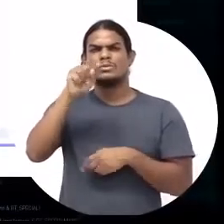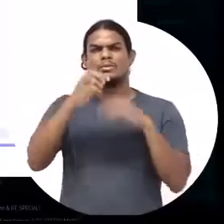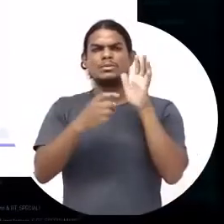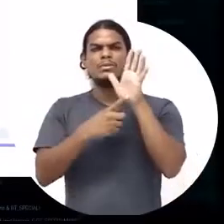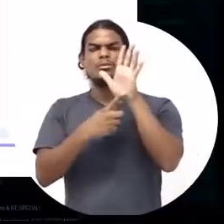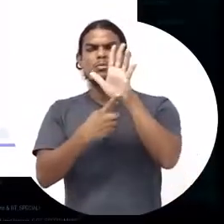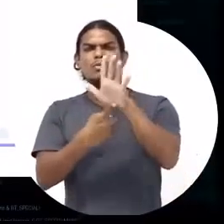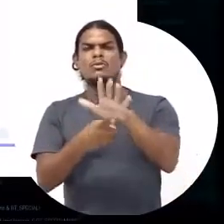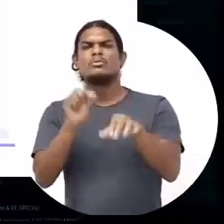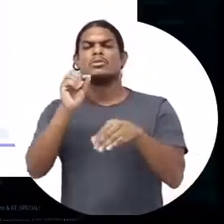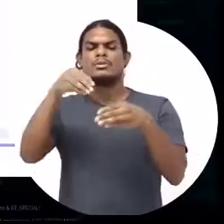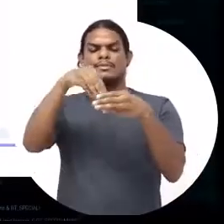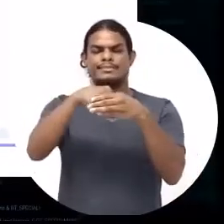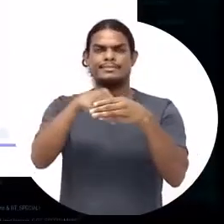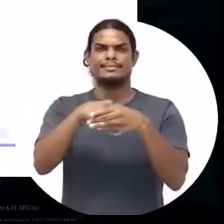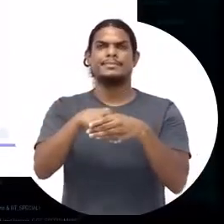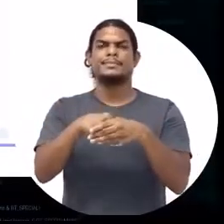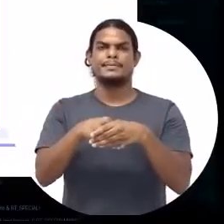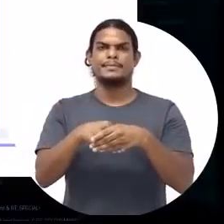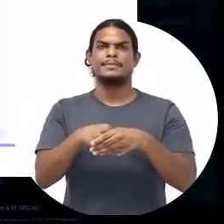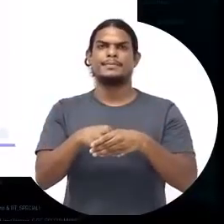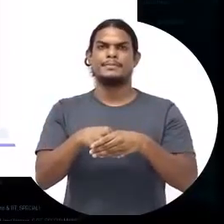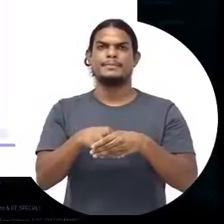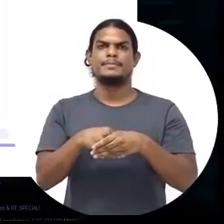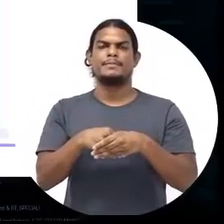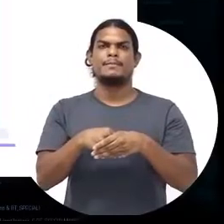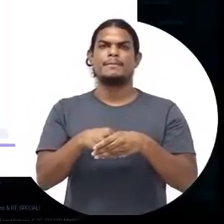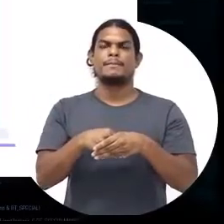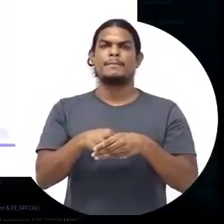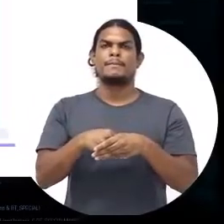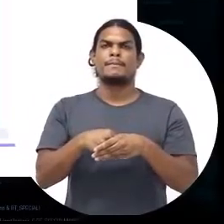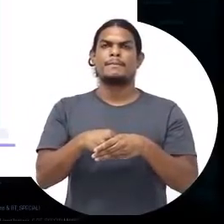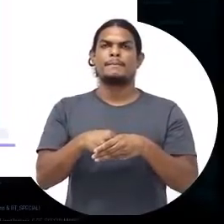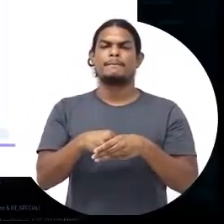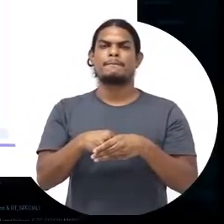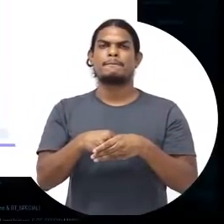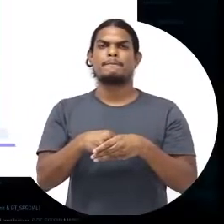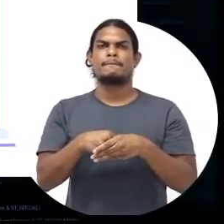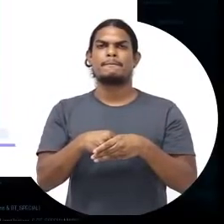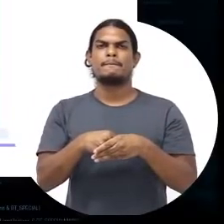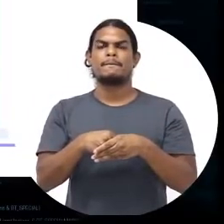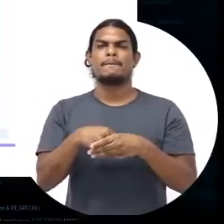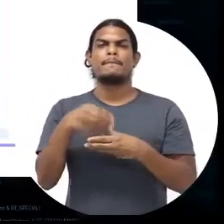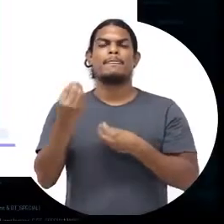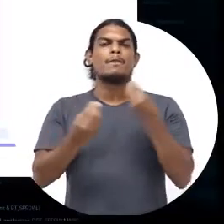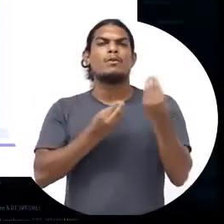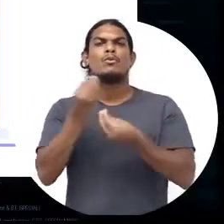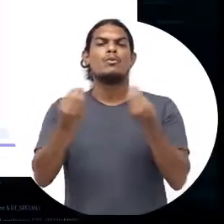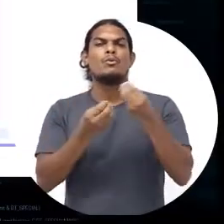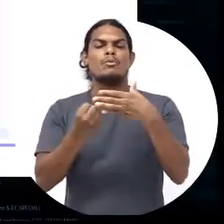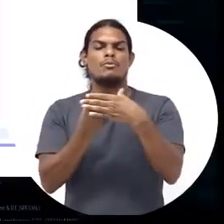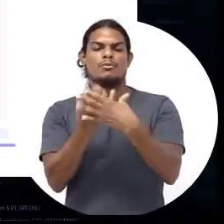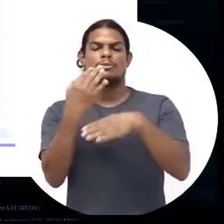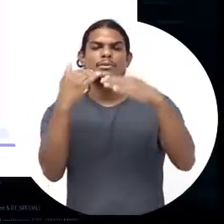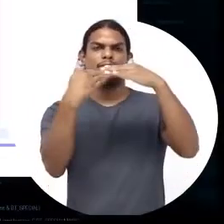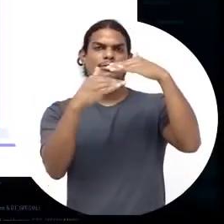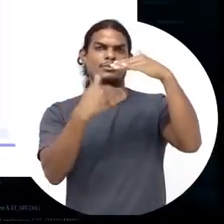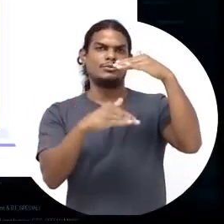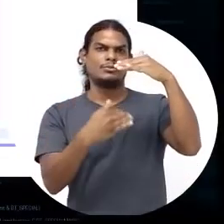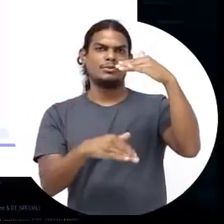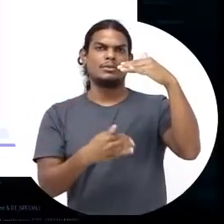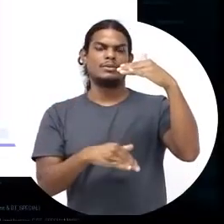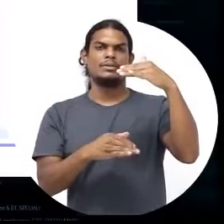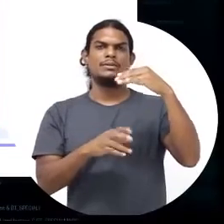lista, certo? Então, aí no código que vocês estão vendo, como é que a gente constrói listas? Uma lista